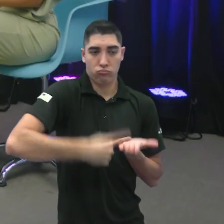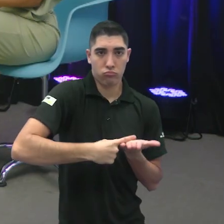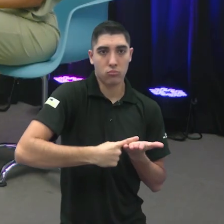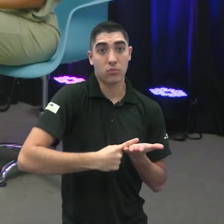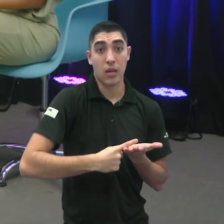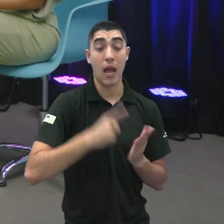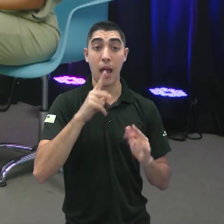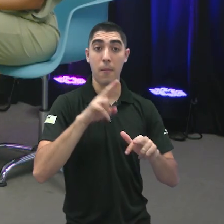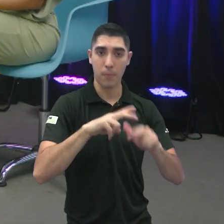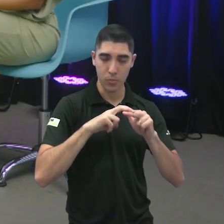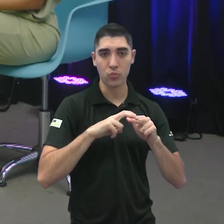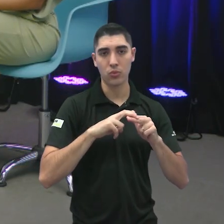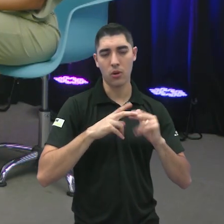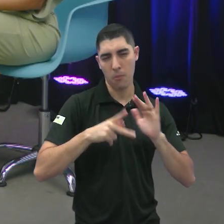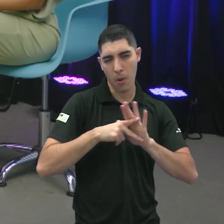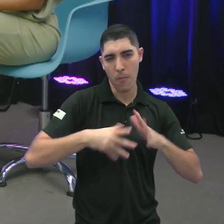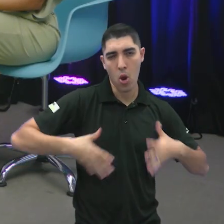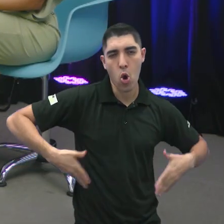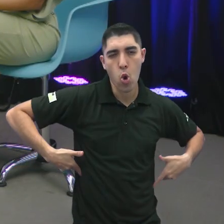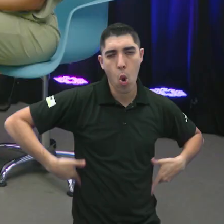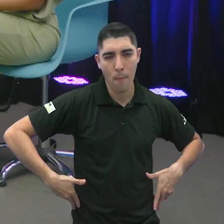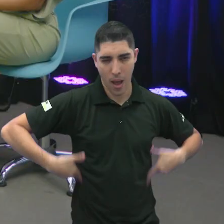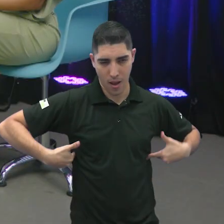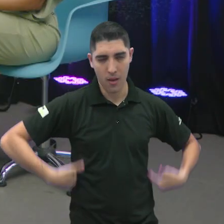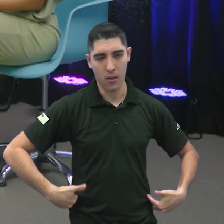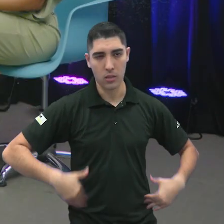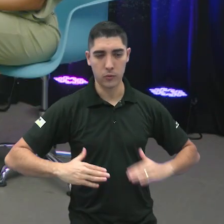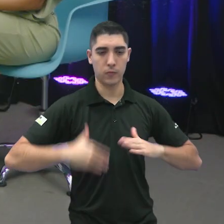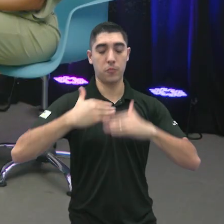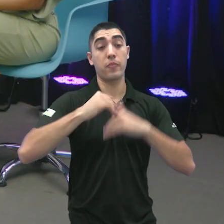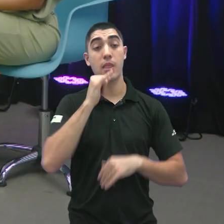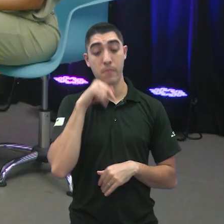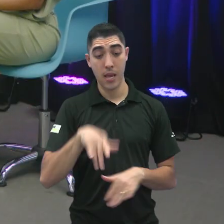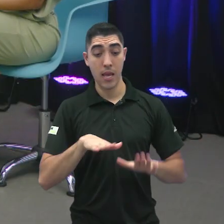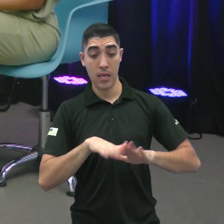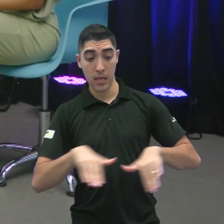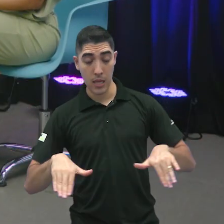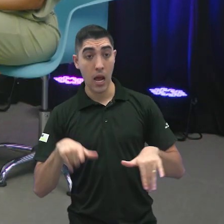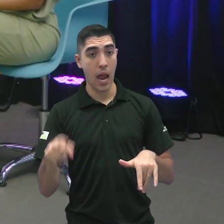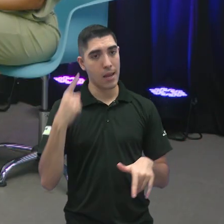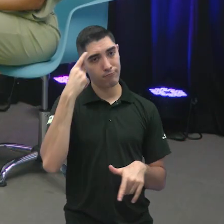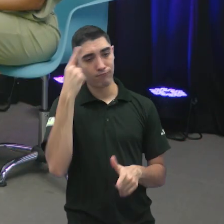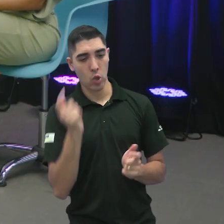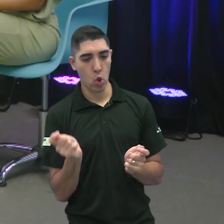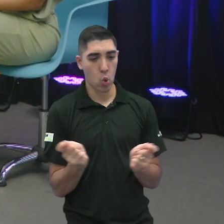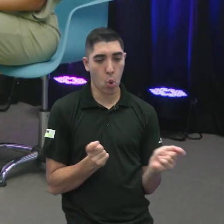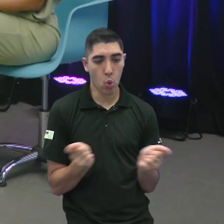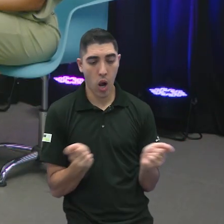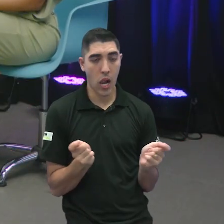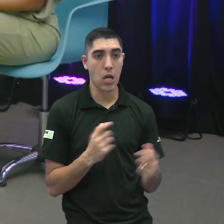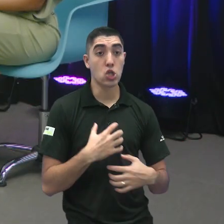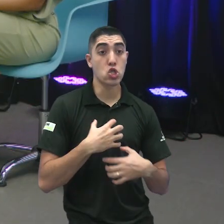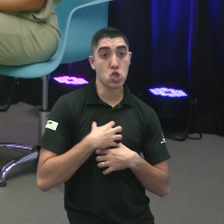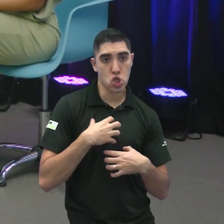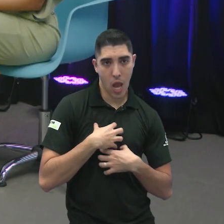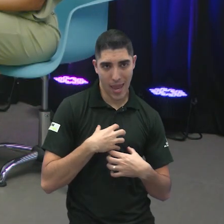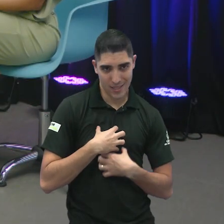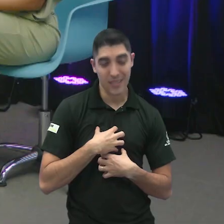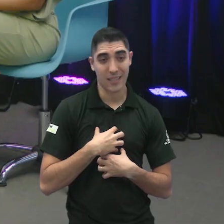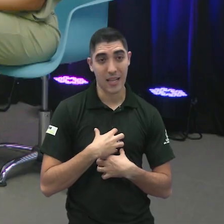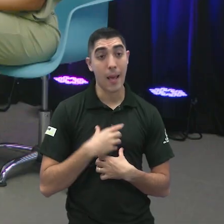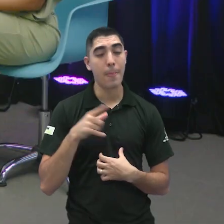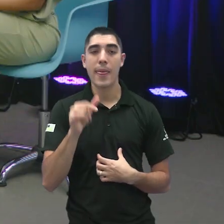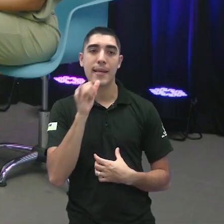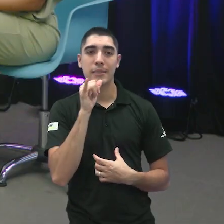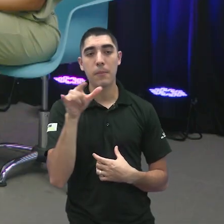né, na lombar. Então, a criança, ela está controlando ali as necessidades dela, né? Que é o